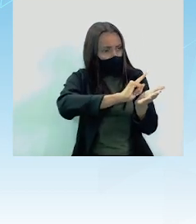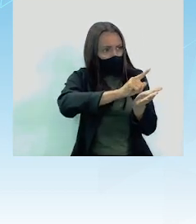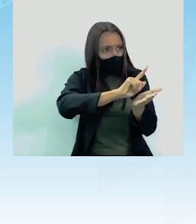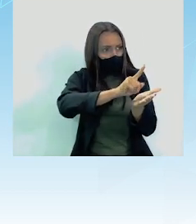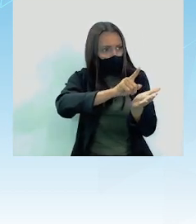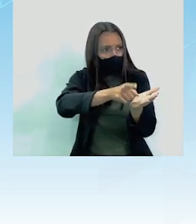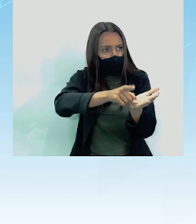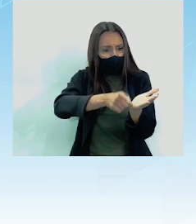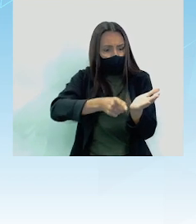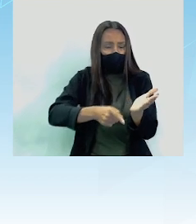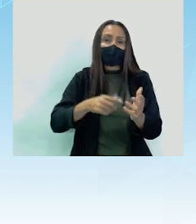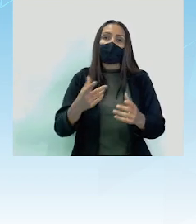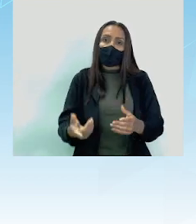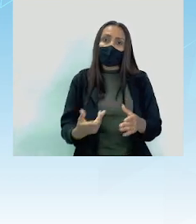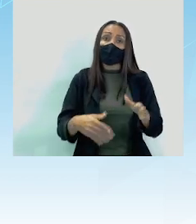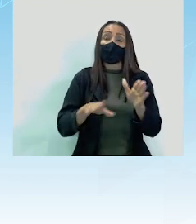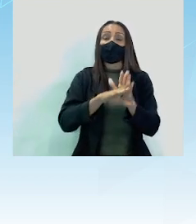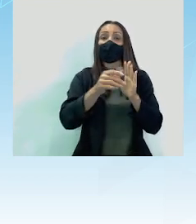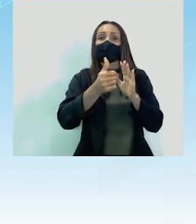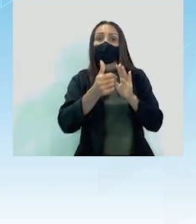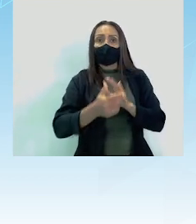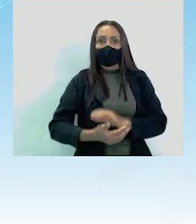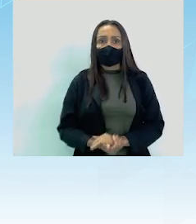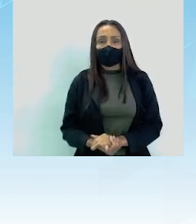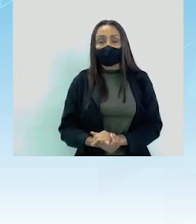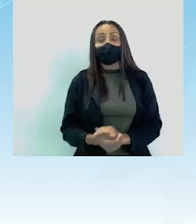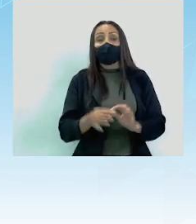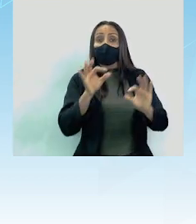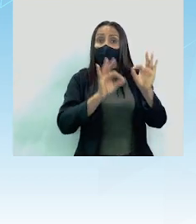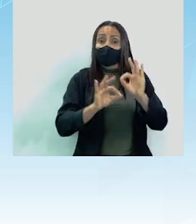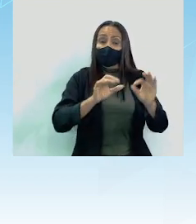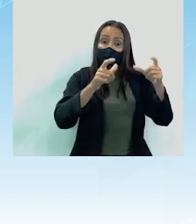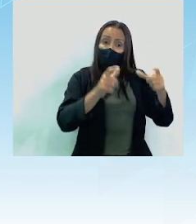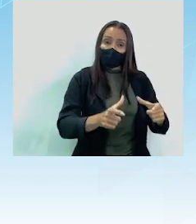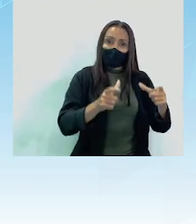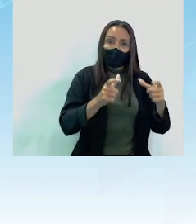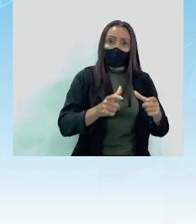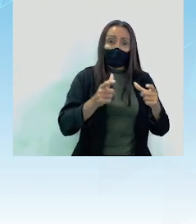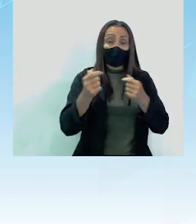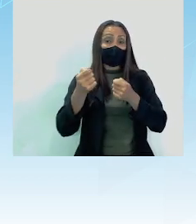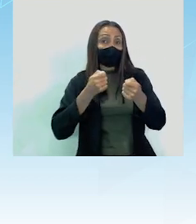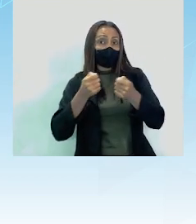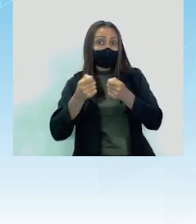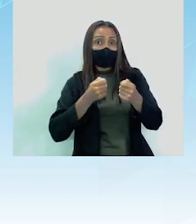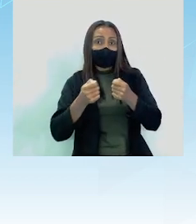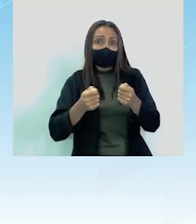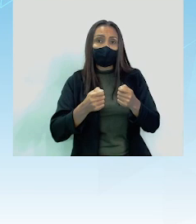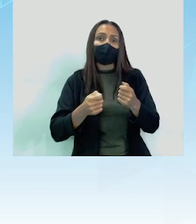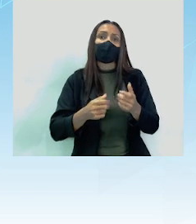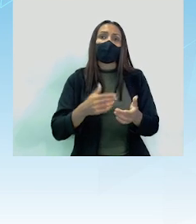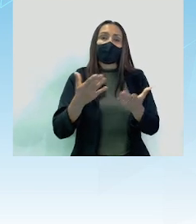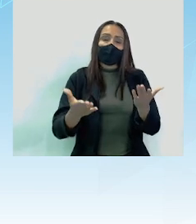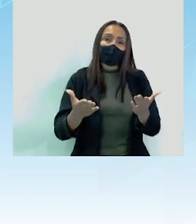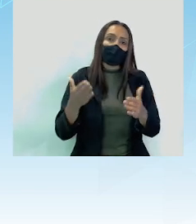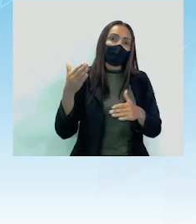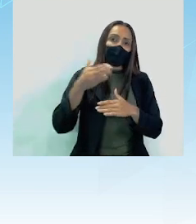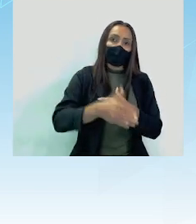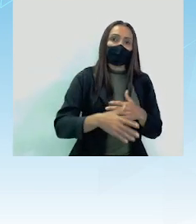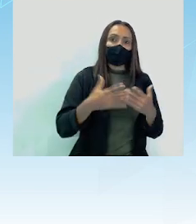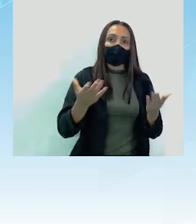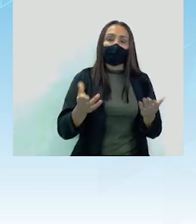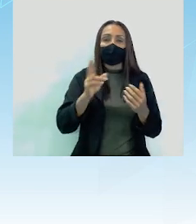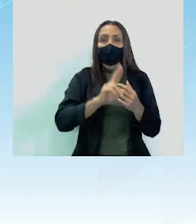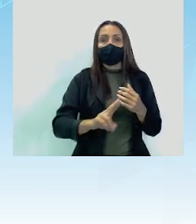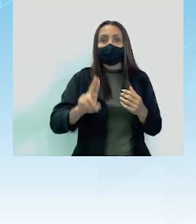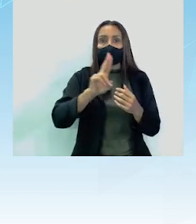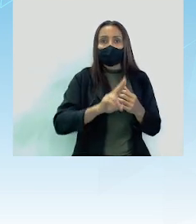chegar mais rápido, chegar primeiro que os outros. Então, a organização determina os locais dos postos de controles e os participantes utilizam bússolas e carta de navegação.